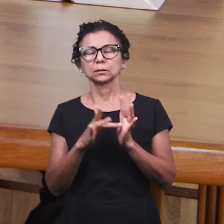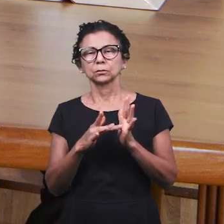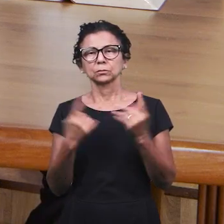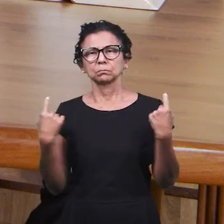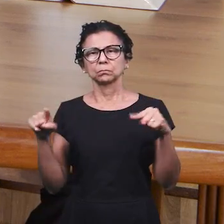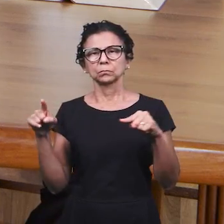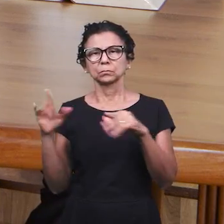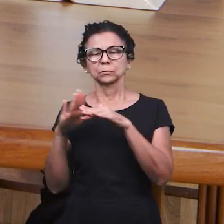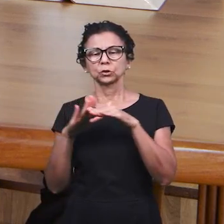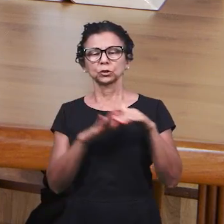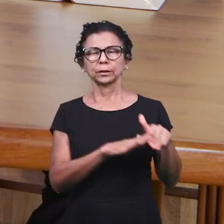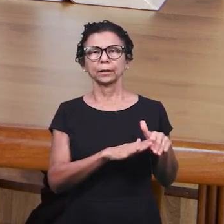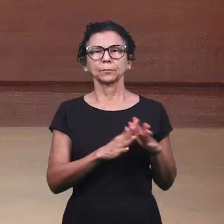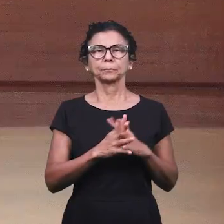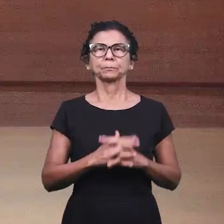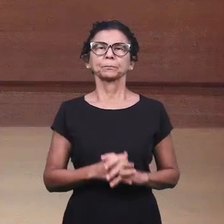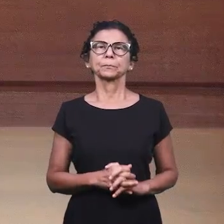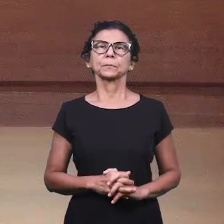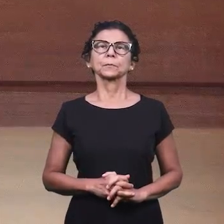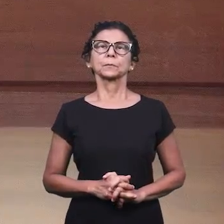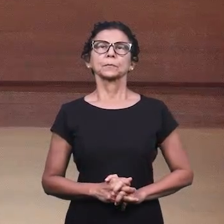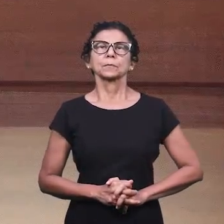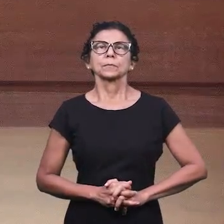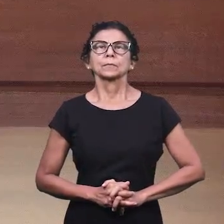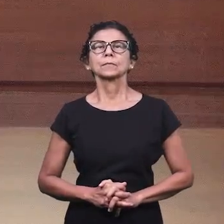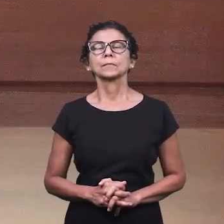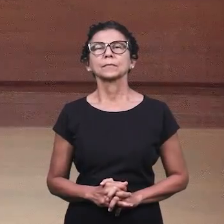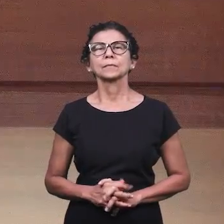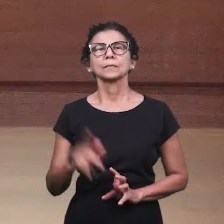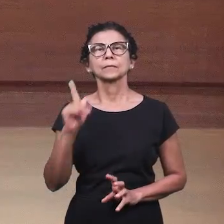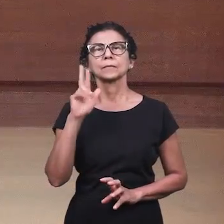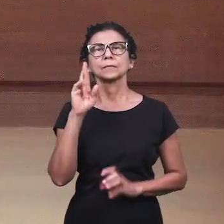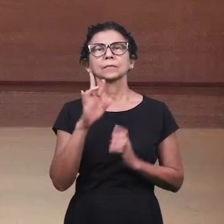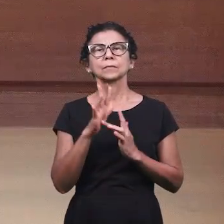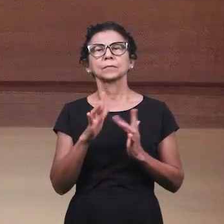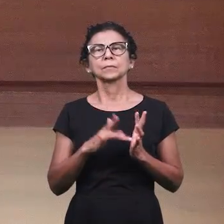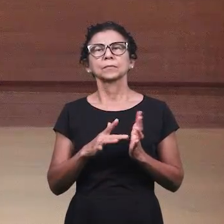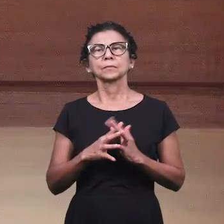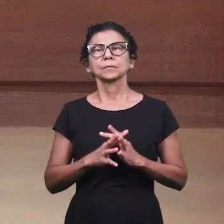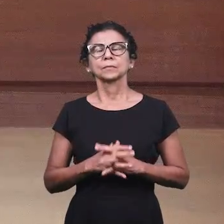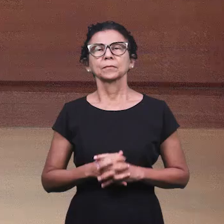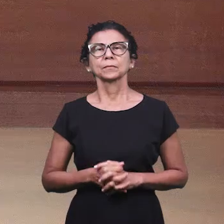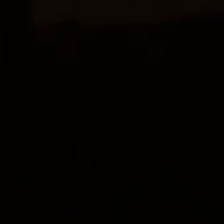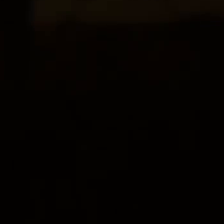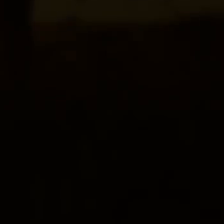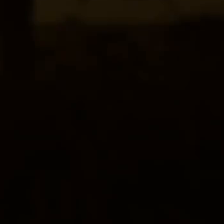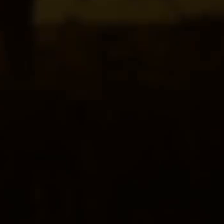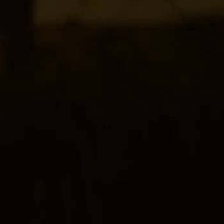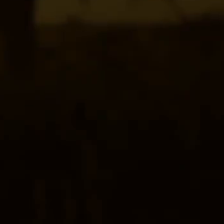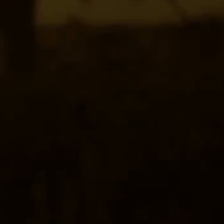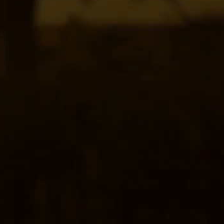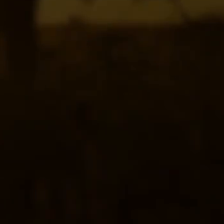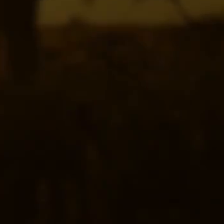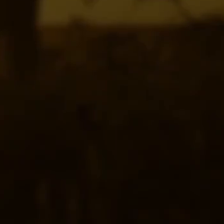de Efésios, né, o versículo 18, né, Fábio, ainda acrescenta, orando em todo o